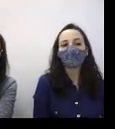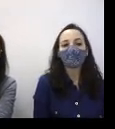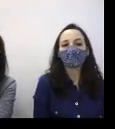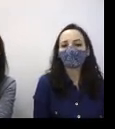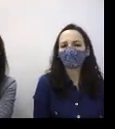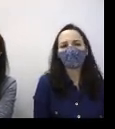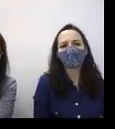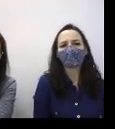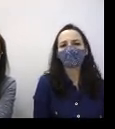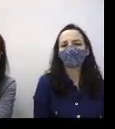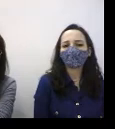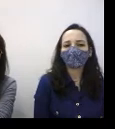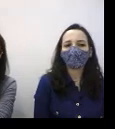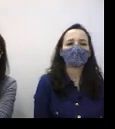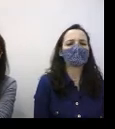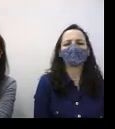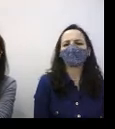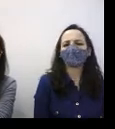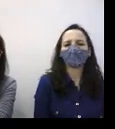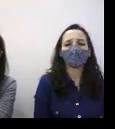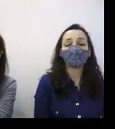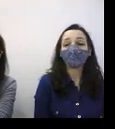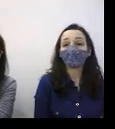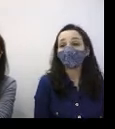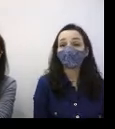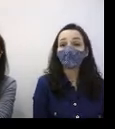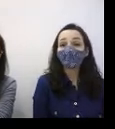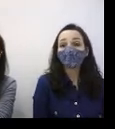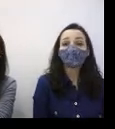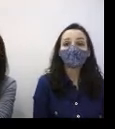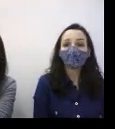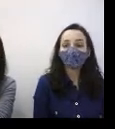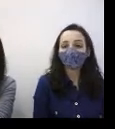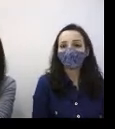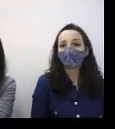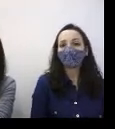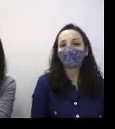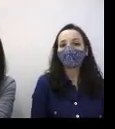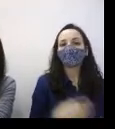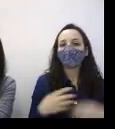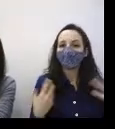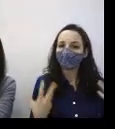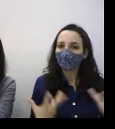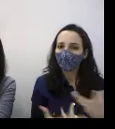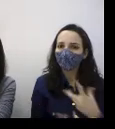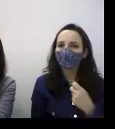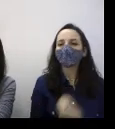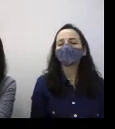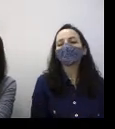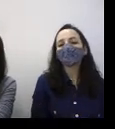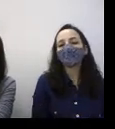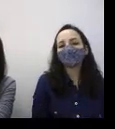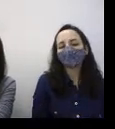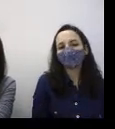cansaço, perda de interesse, dores musculares, falta de apetite, insônia. Então, tudo isso está em volta,